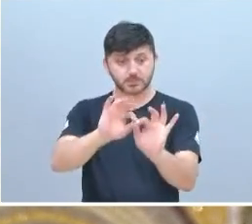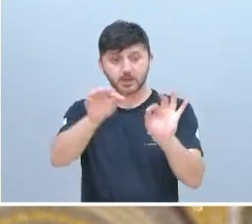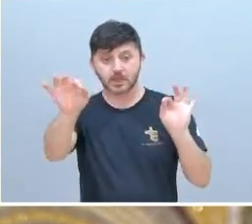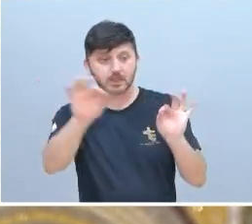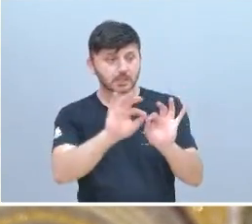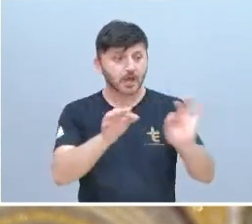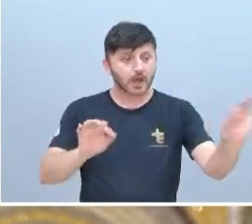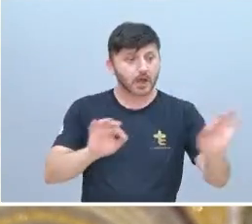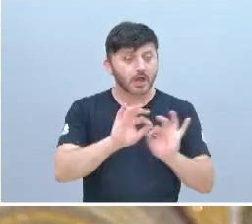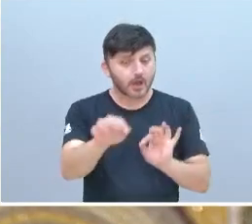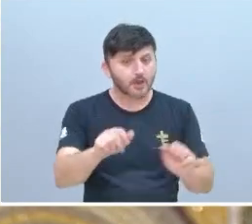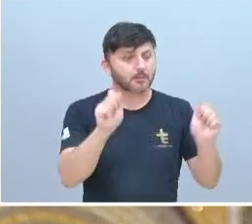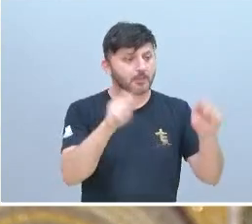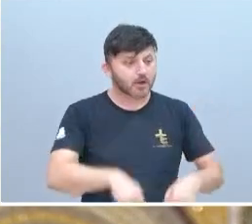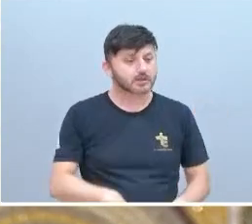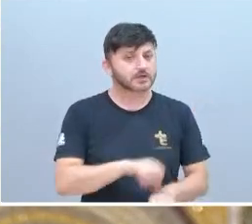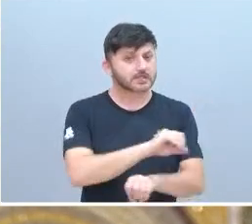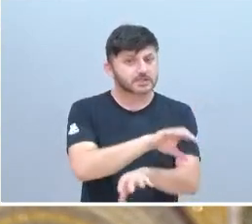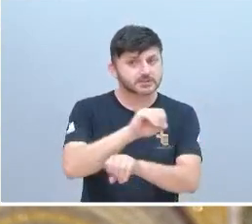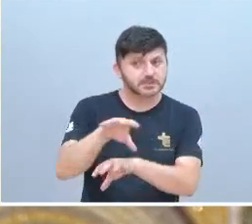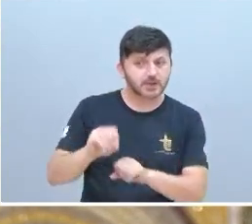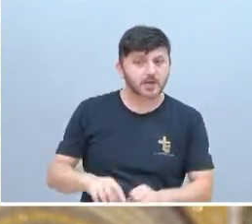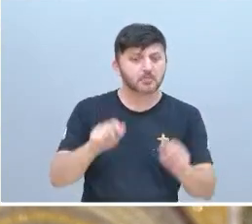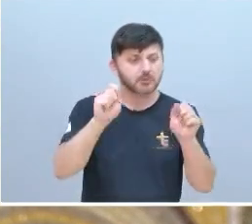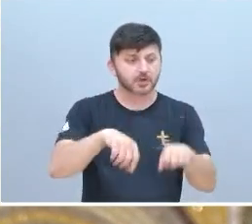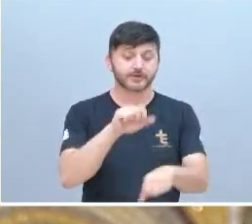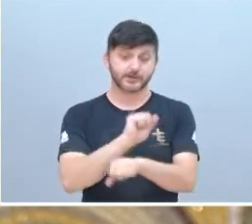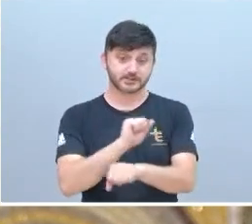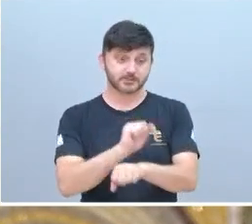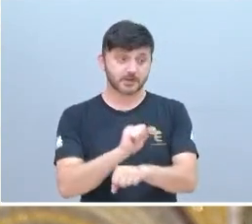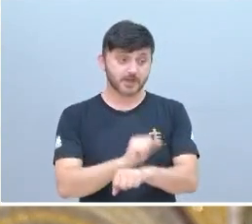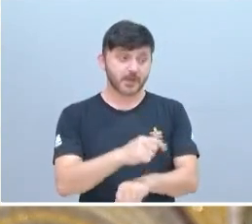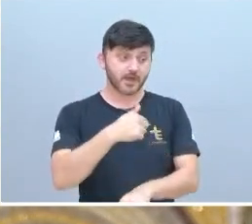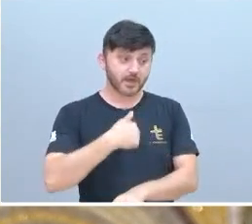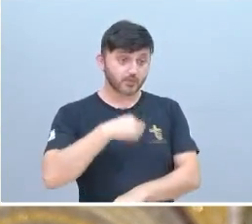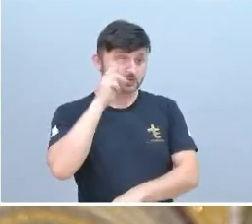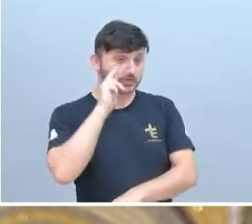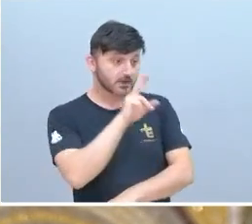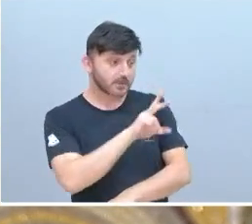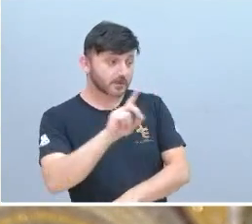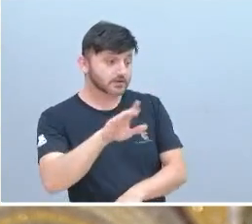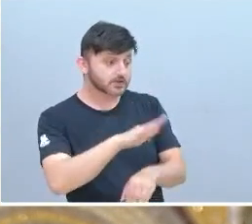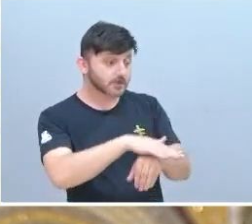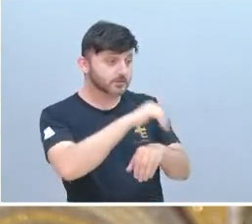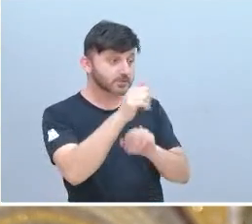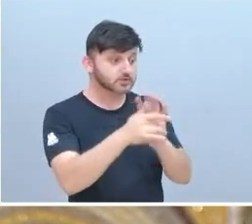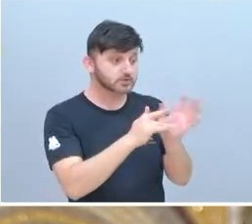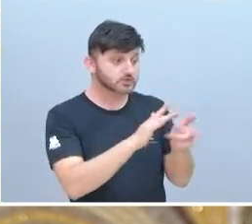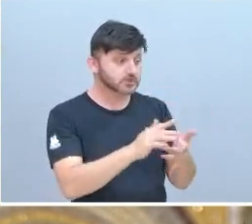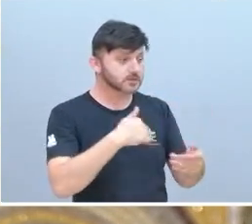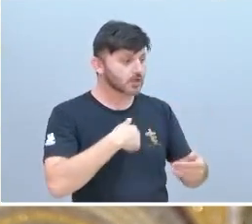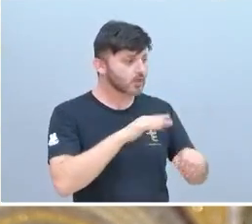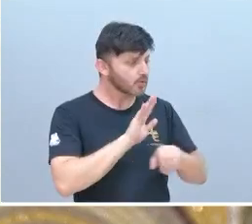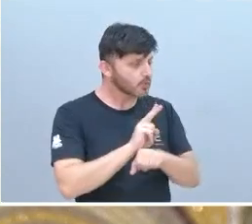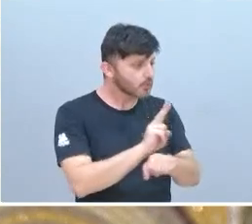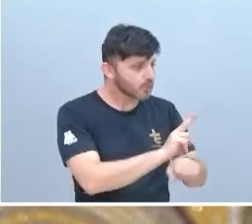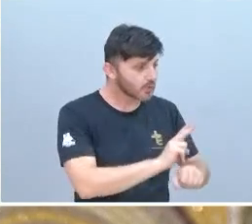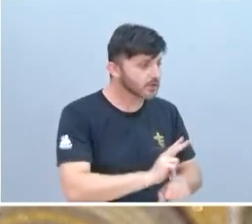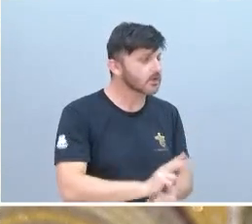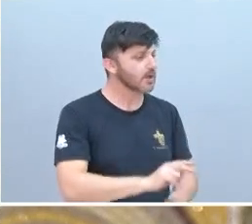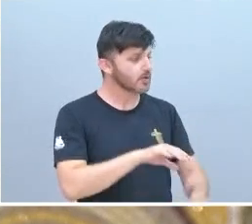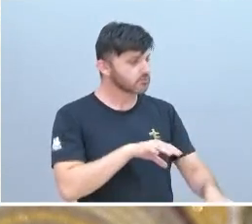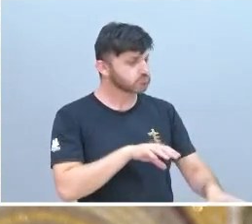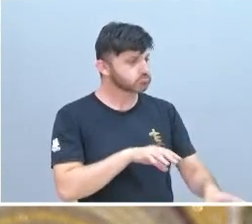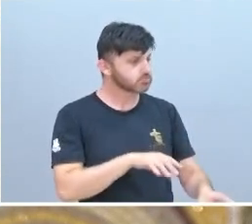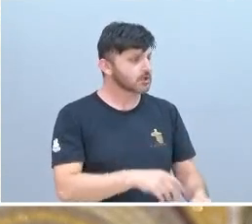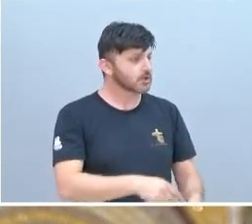seus ensinamentos. Eu, o Senhor, te chamei para a justiça e te tomei pela mão. Eu te formei